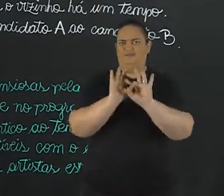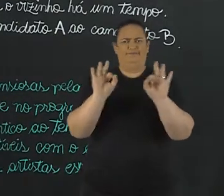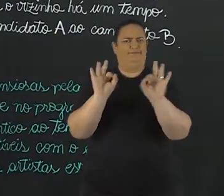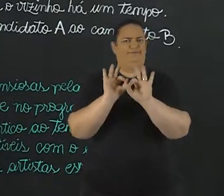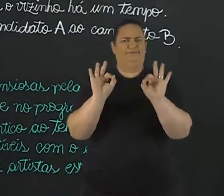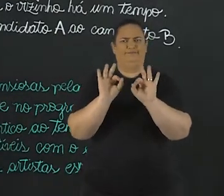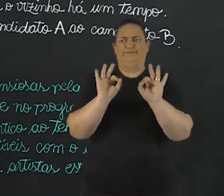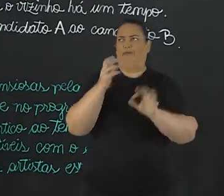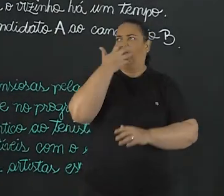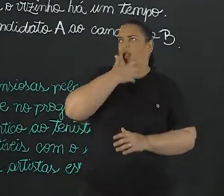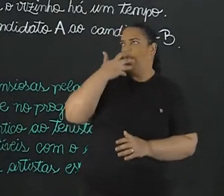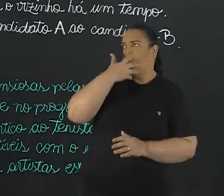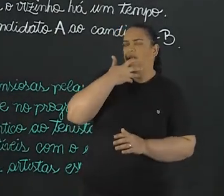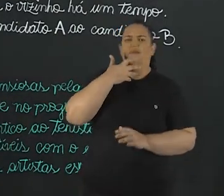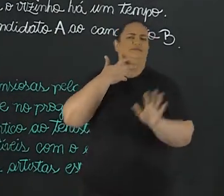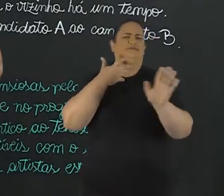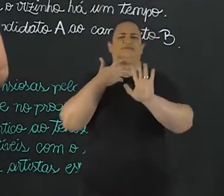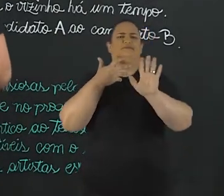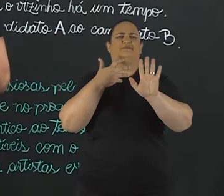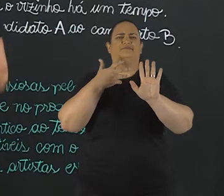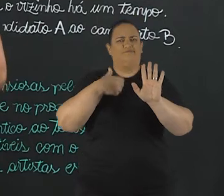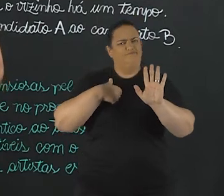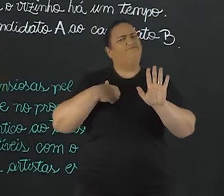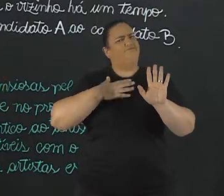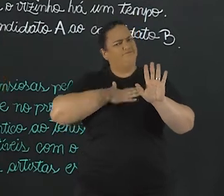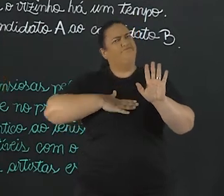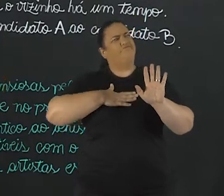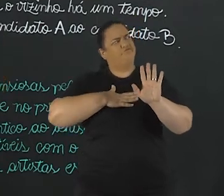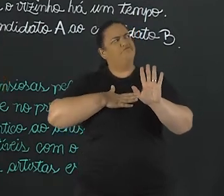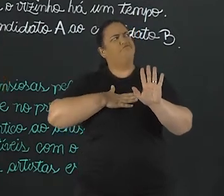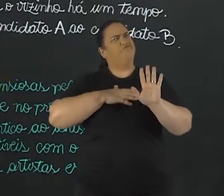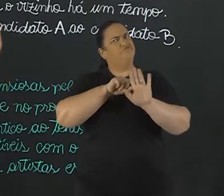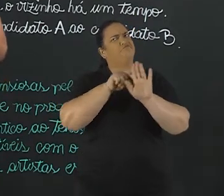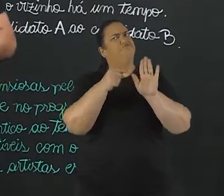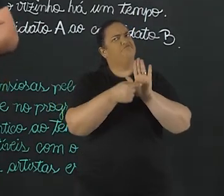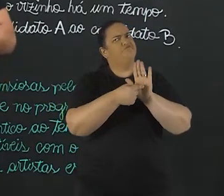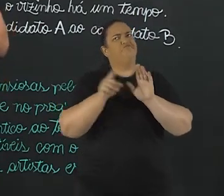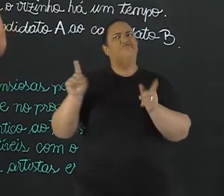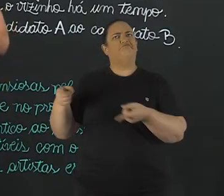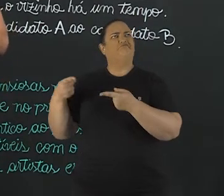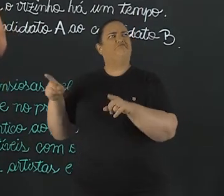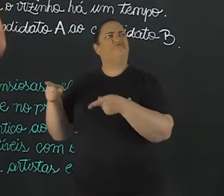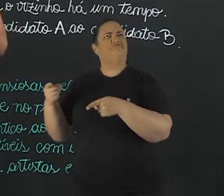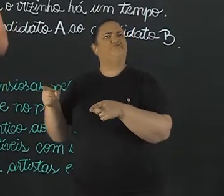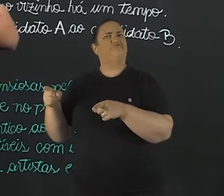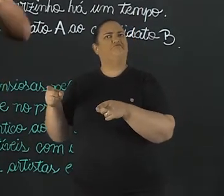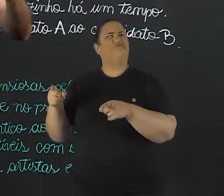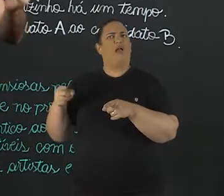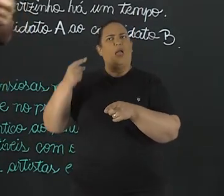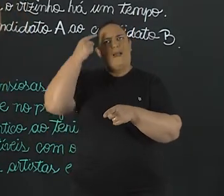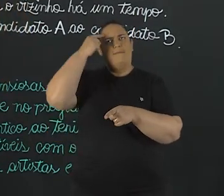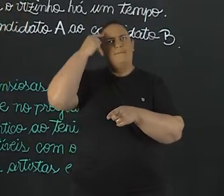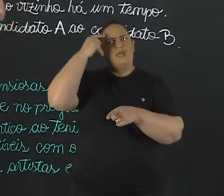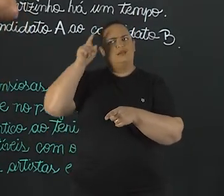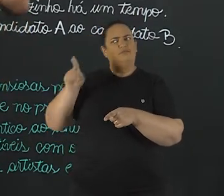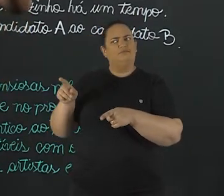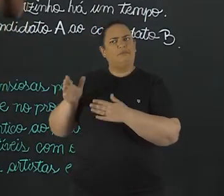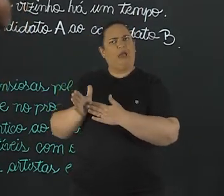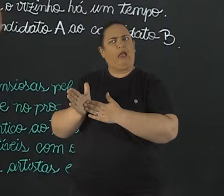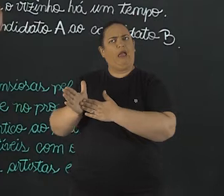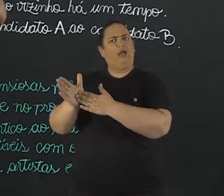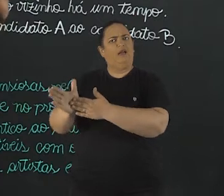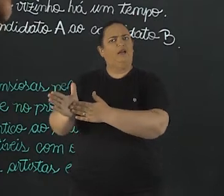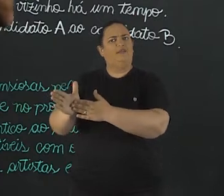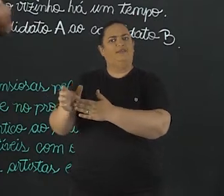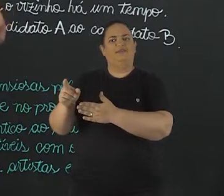muitos músicos trabalhando, né? Eu acho que eu vou gostar de trabalhar com essa metáfora, para a gente compreender que a regência é aquela ideia de guiar, né? O